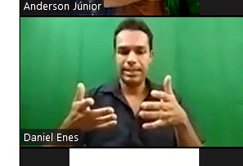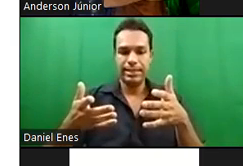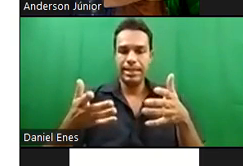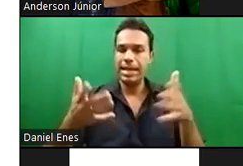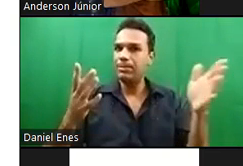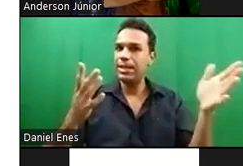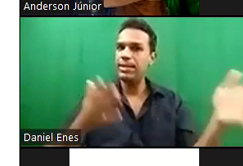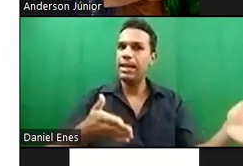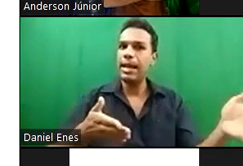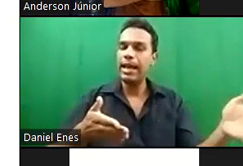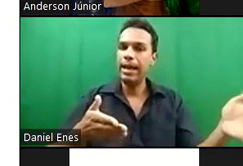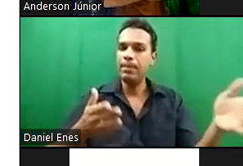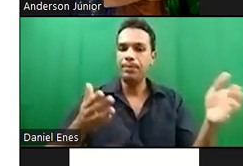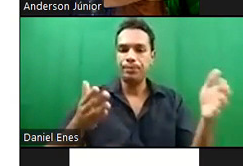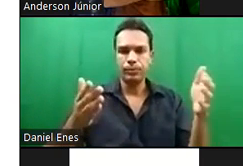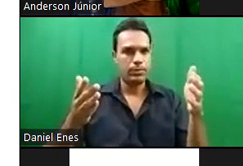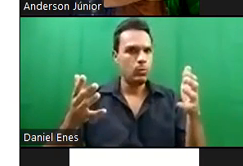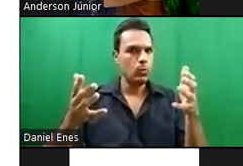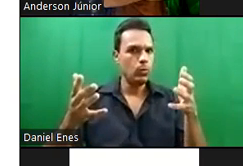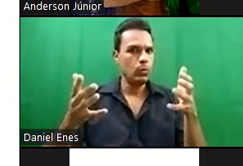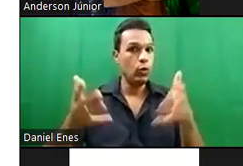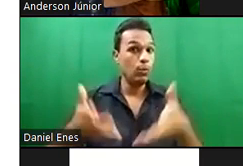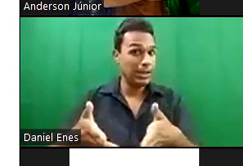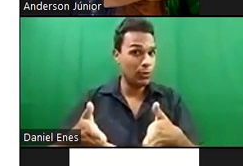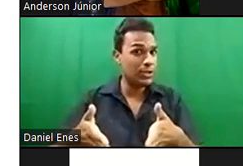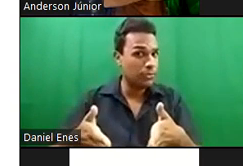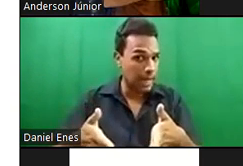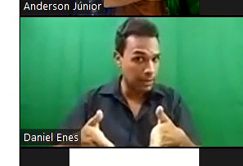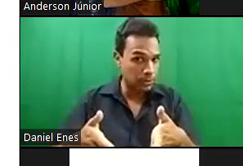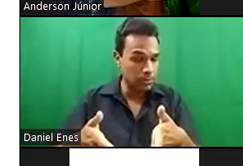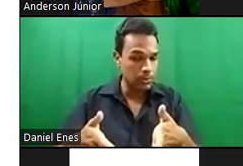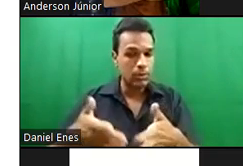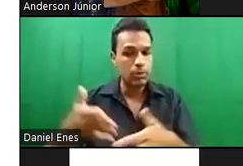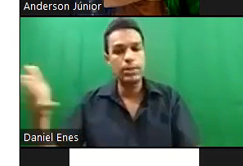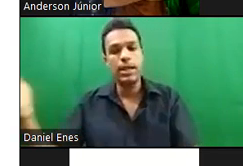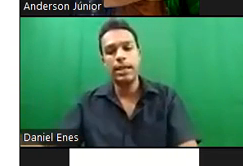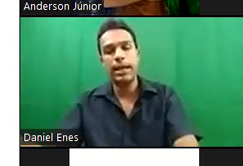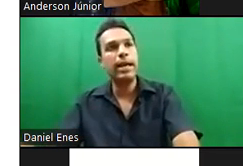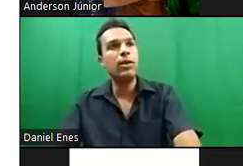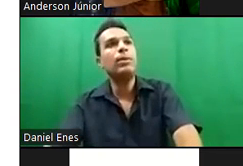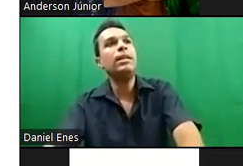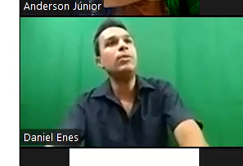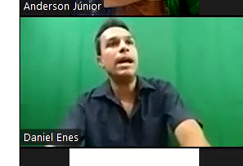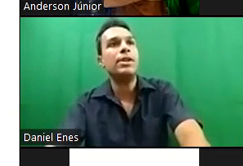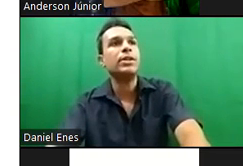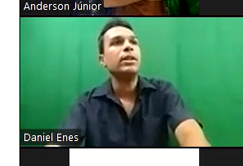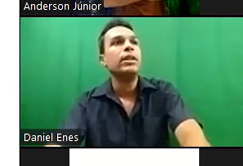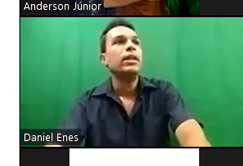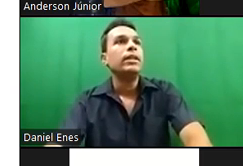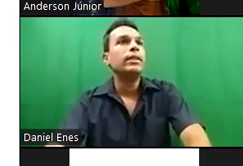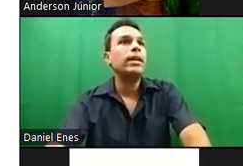entender se a Libras ela é uma língua de fato ou se ela é uma